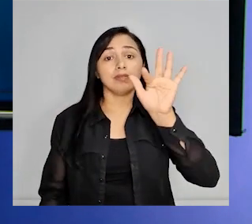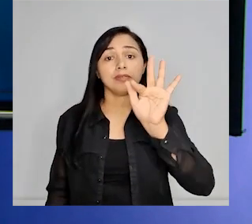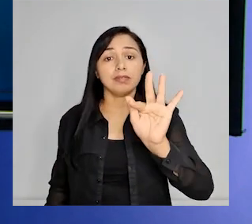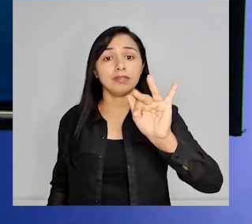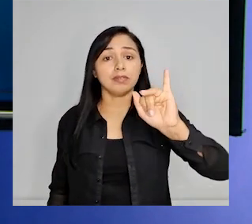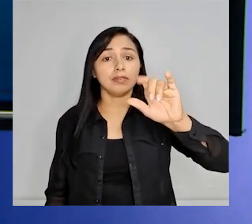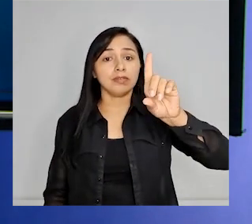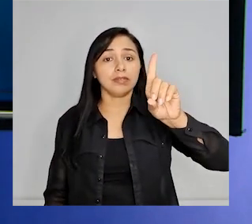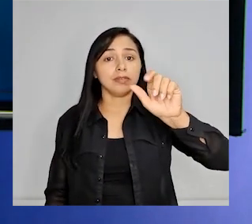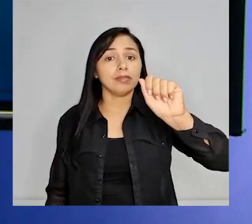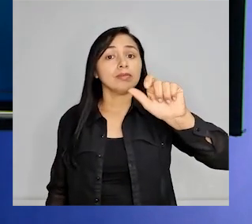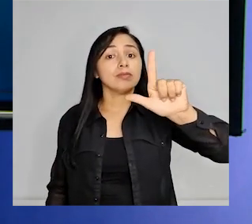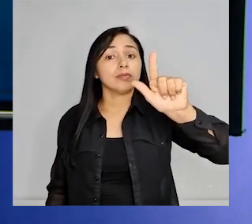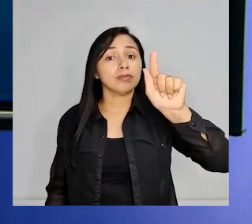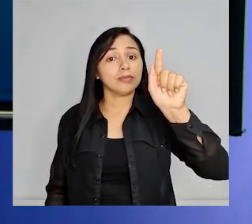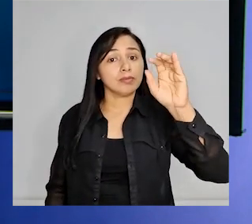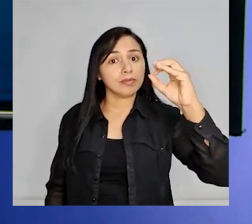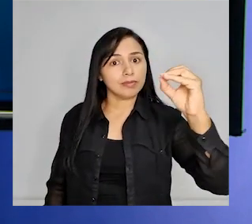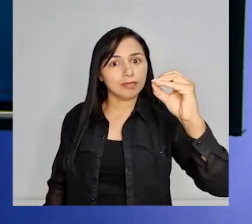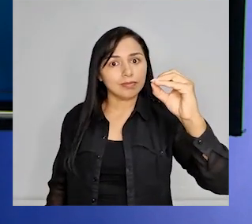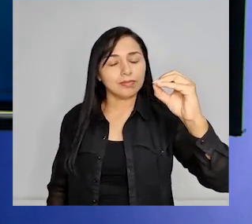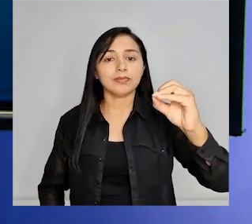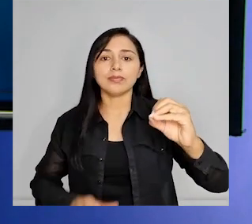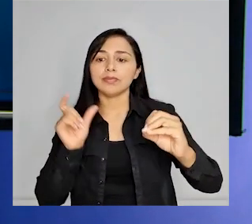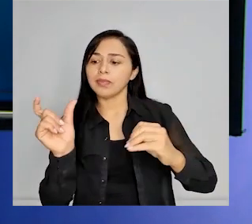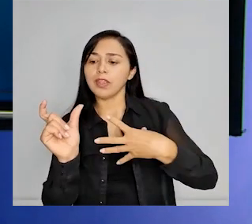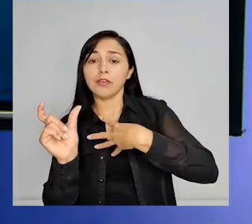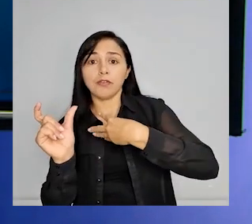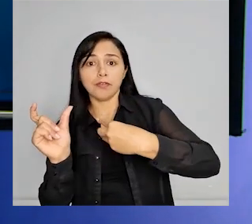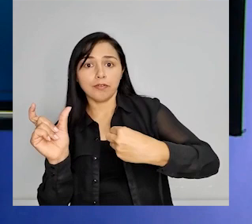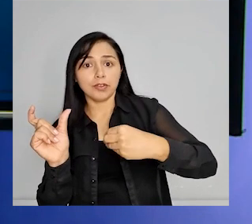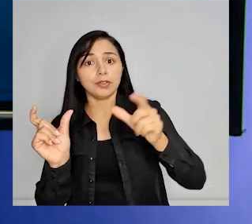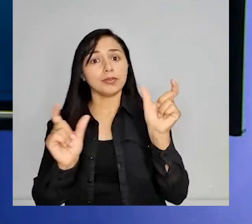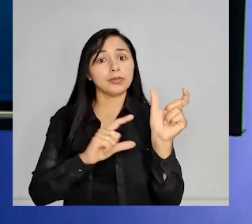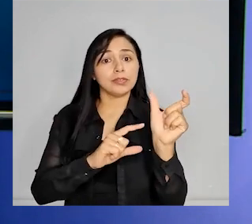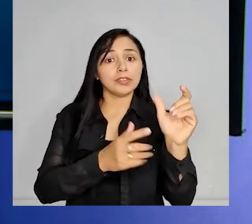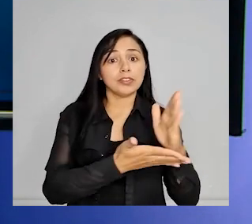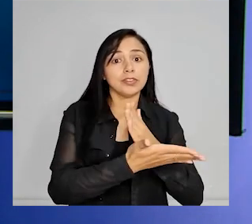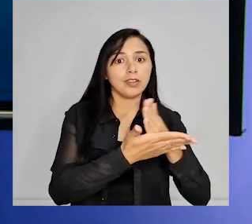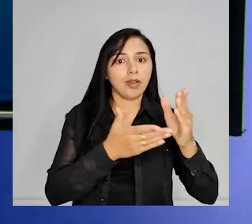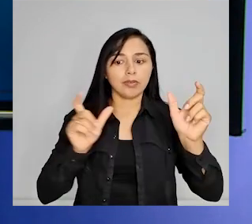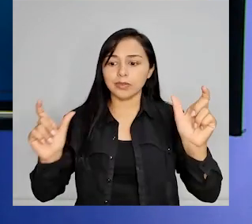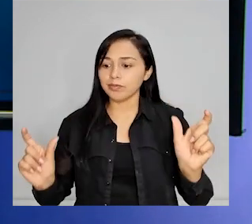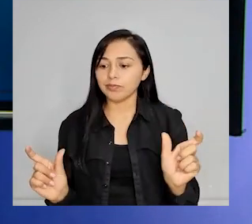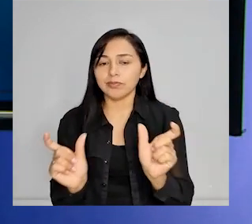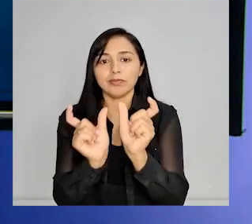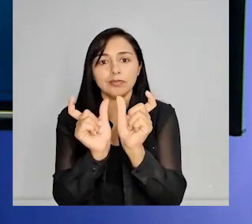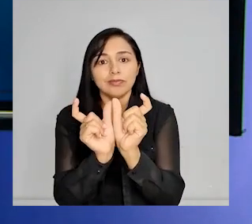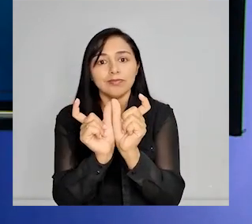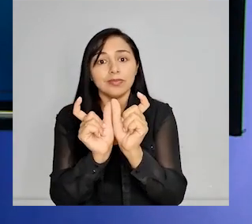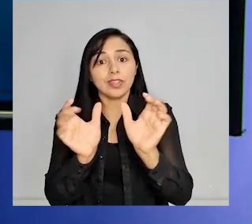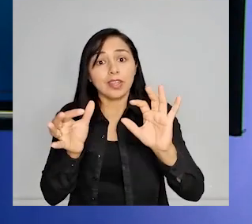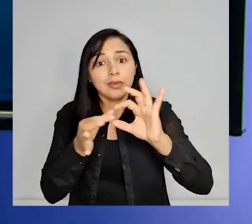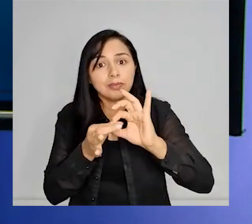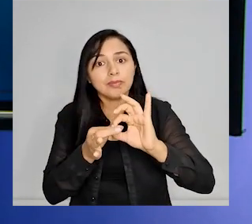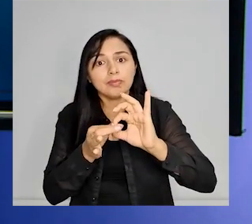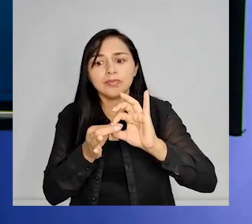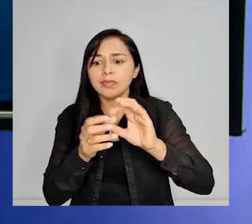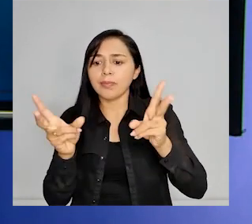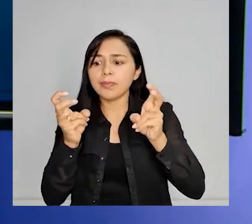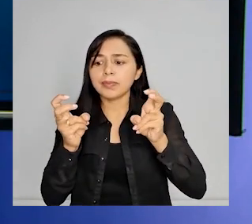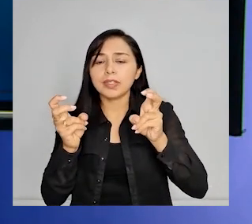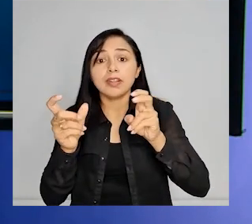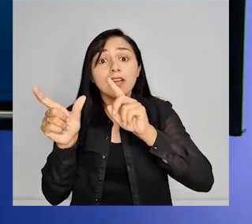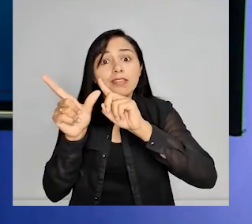fidalgo, né, que advém dessas palavras, filho de algo, ela uniu-se, né, e vocês percebem que sempre há